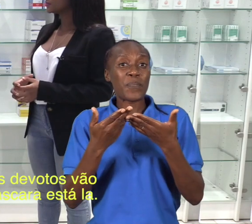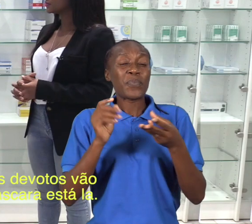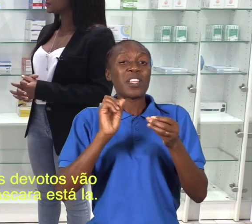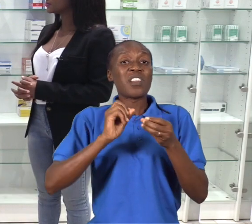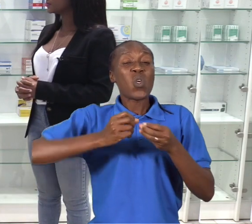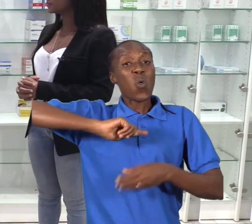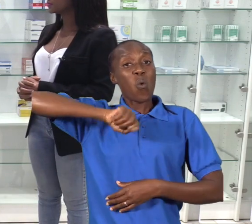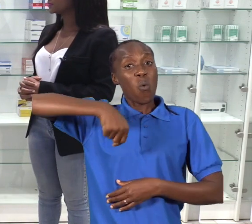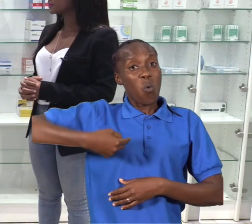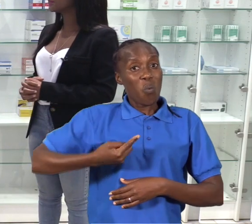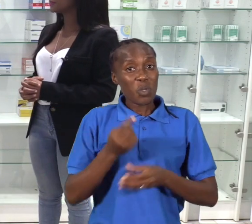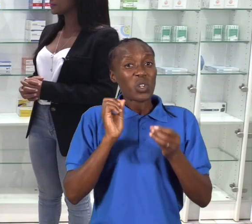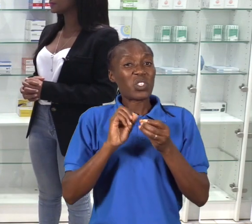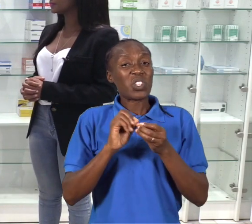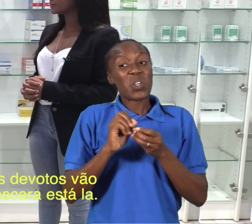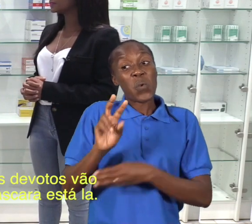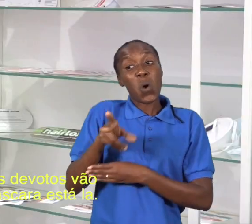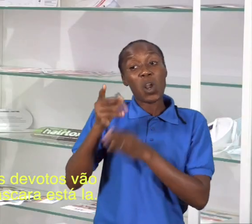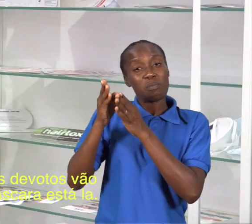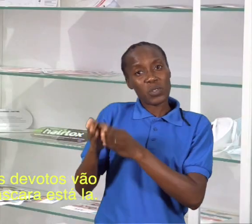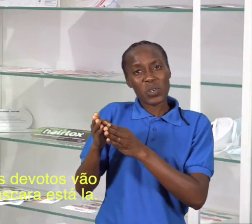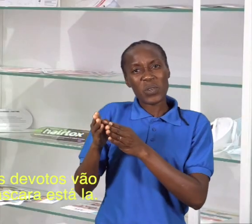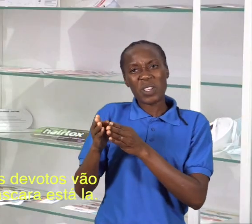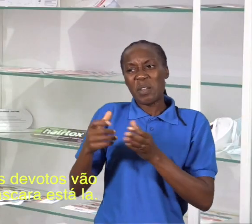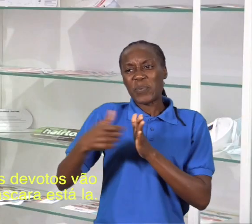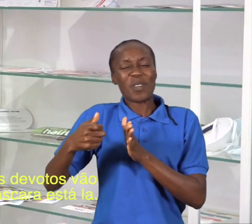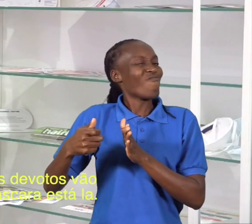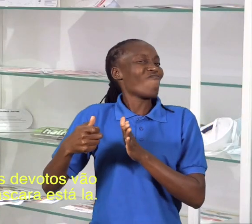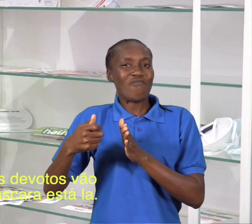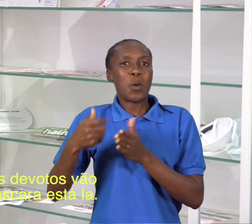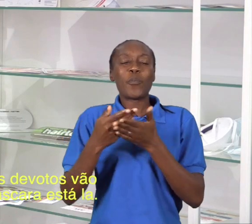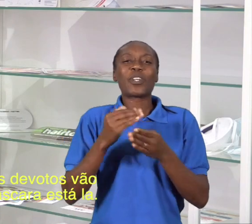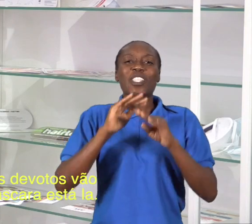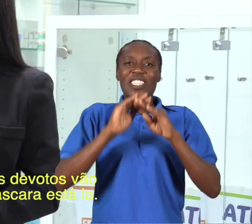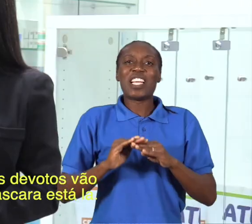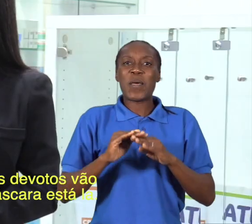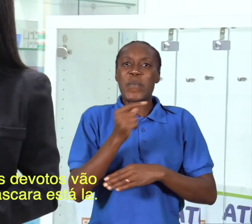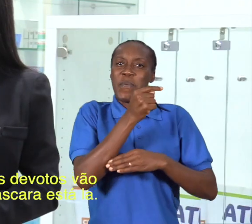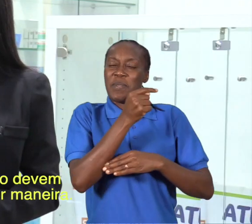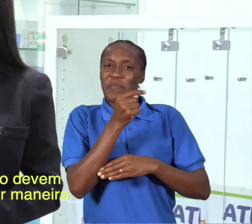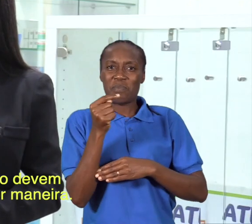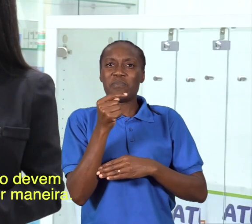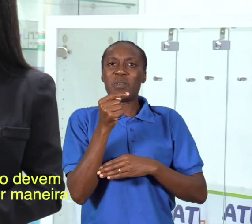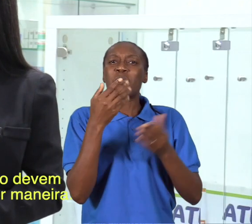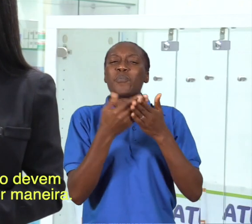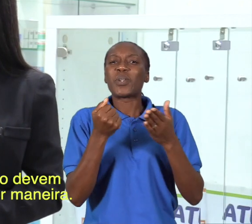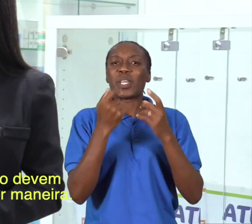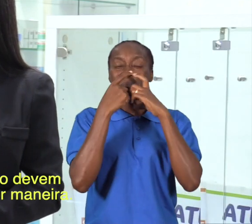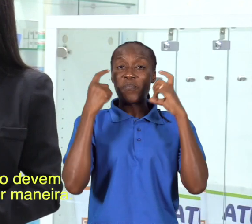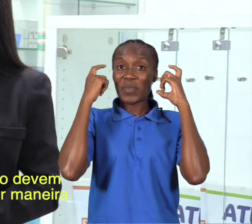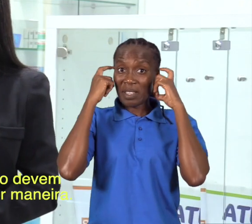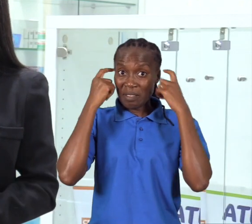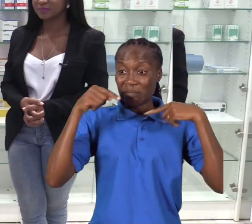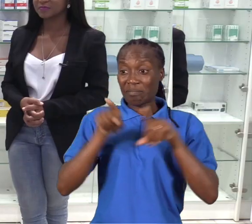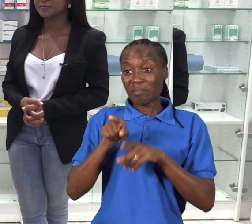velocidade com que nós pirramos ou tossimos perdigotos vão, será menor porque a máscara está lá. Porém, devemos nos lembrar também